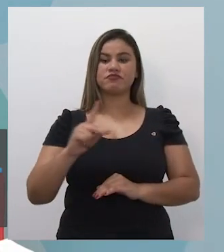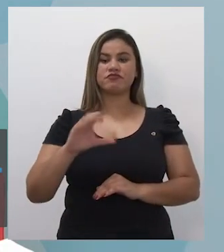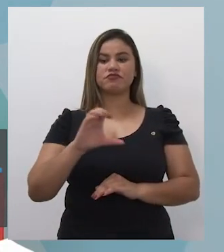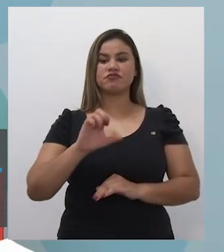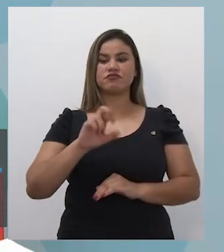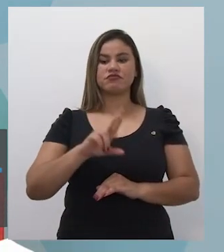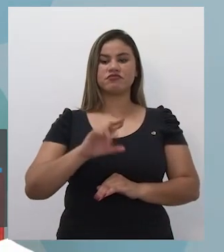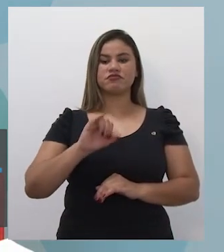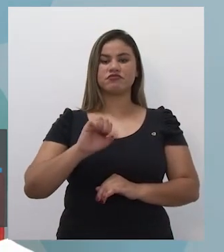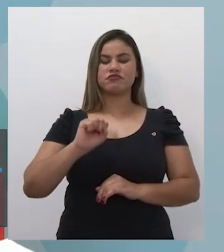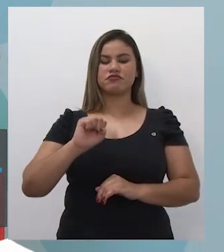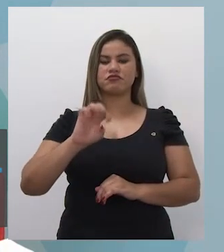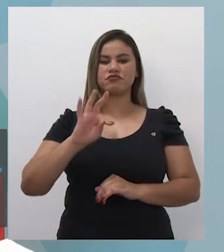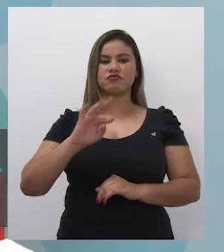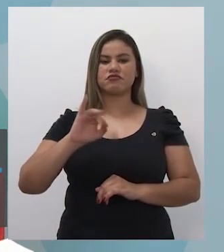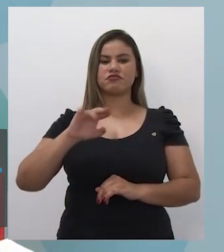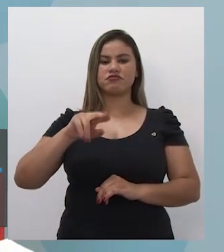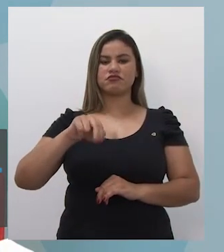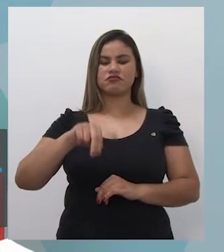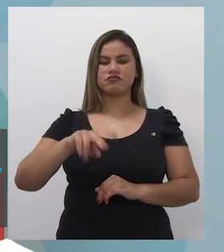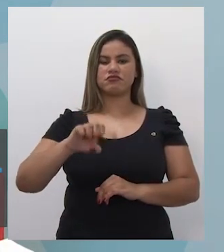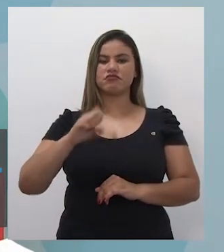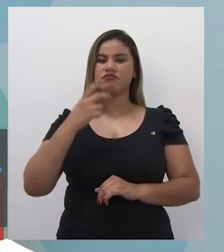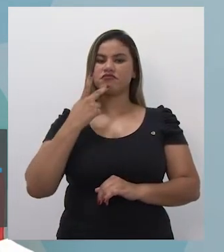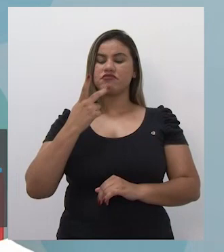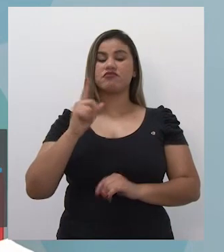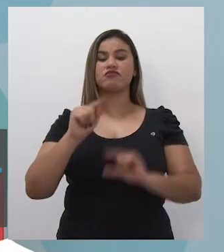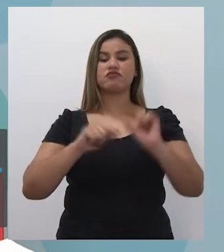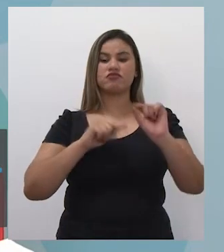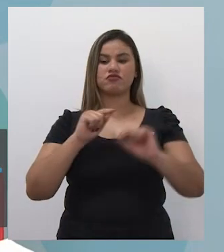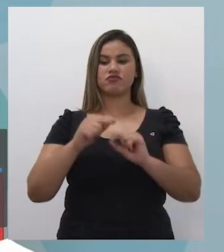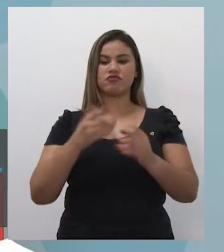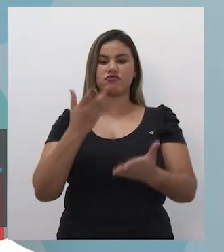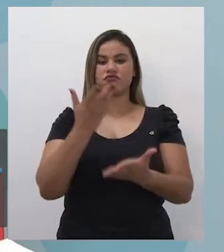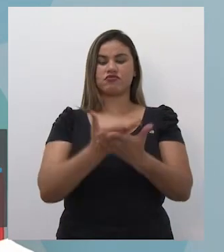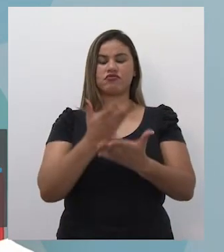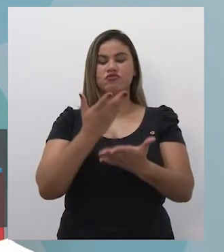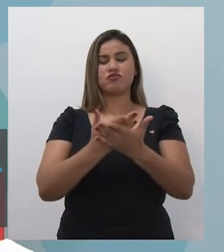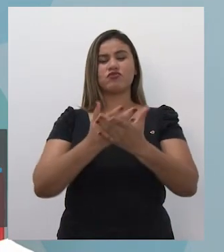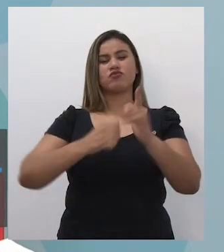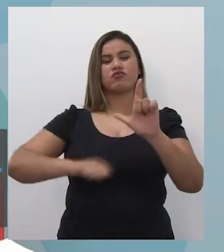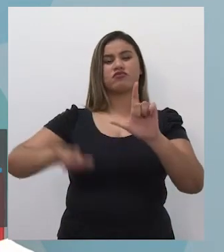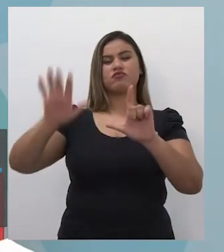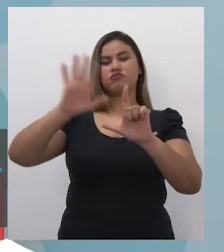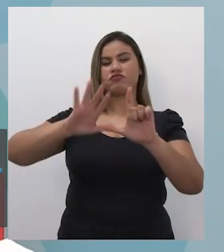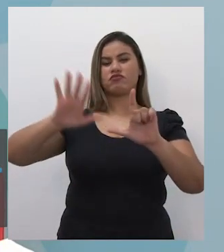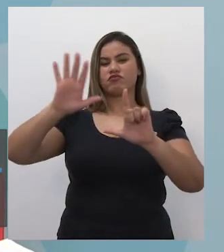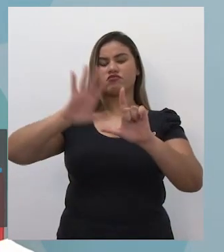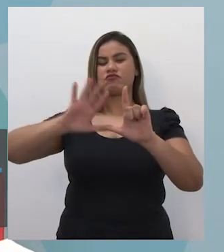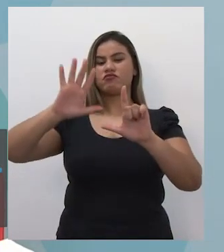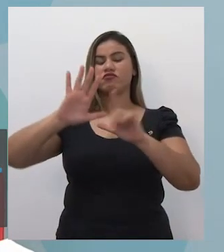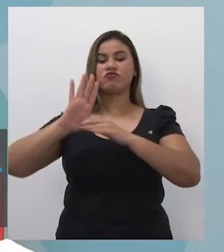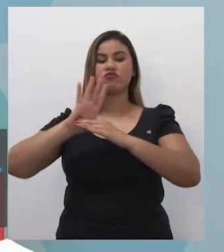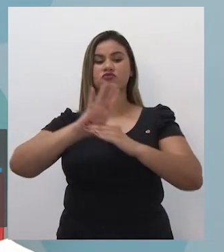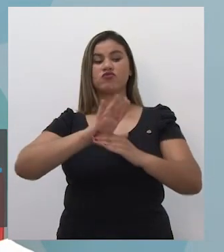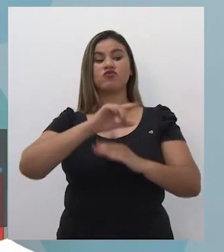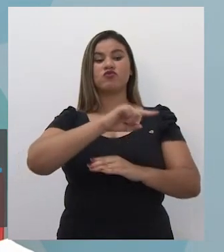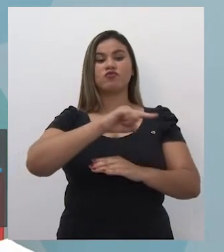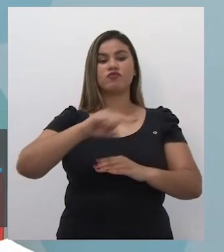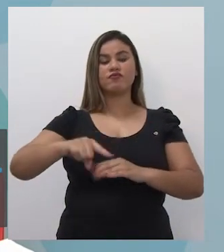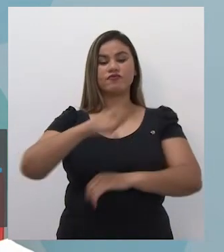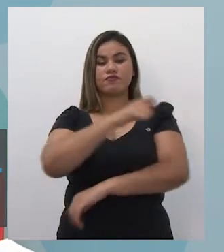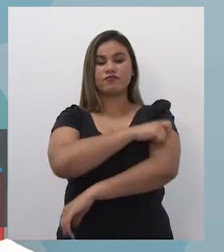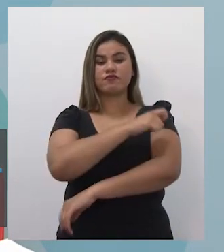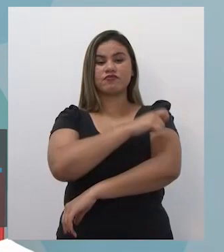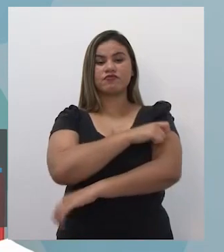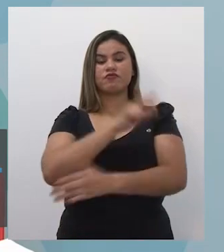Cristiane traz o comentário que diz o seguinte: fazendo estudos das imagens e provocando os alunos a